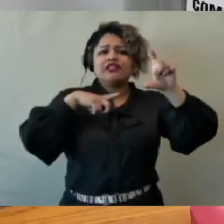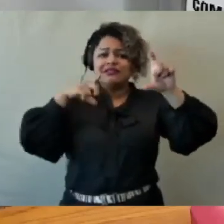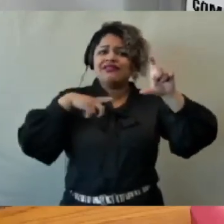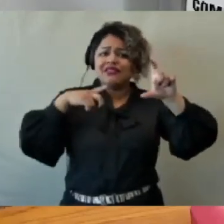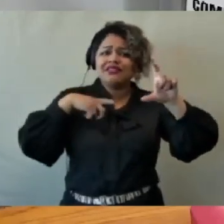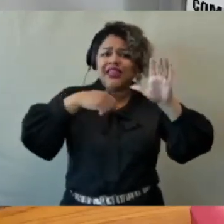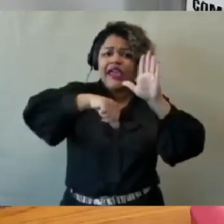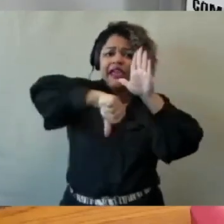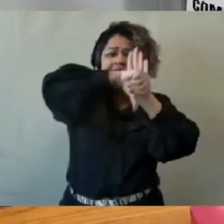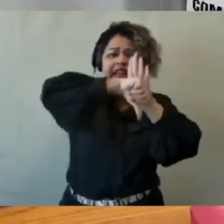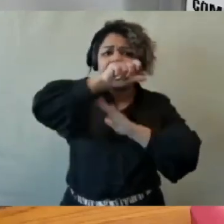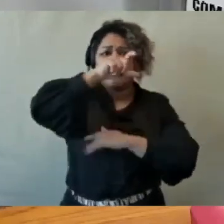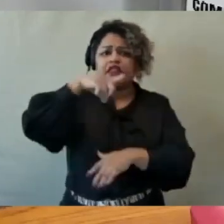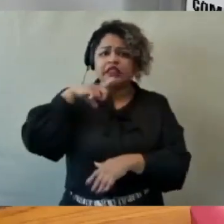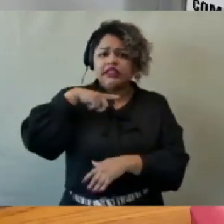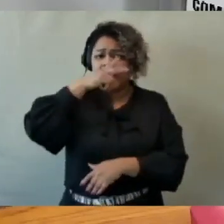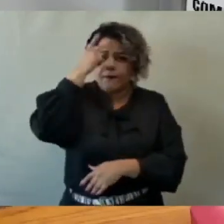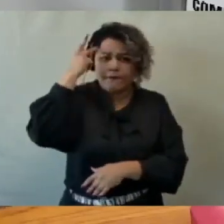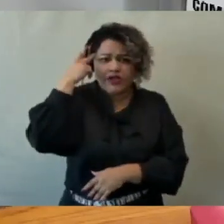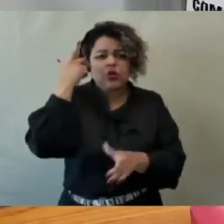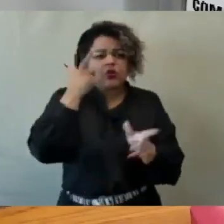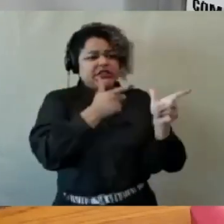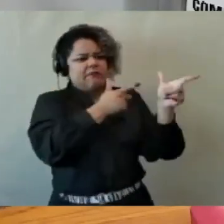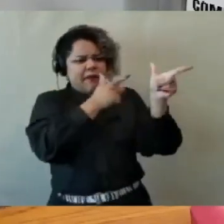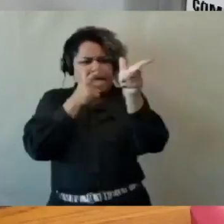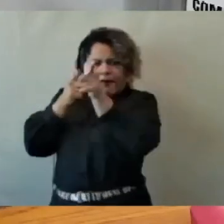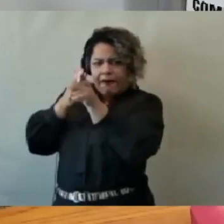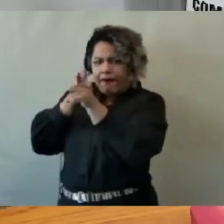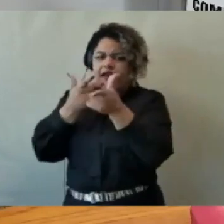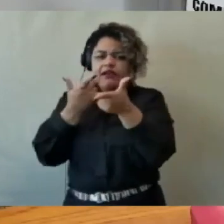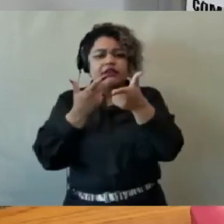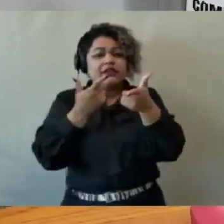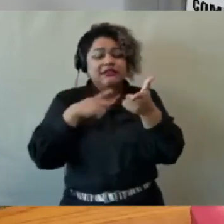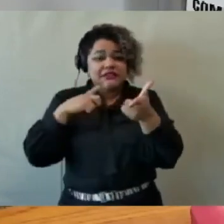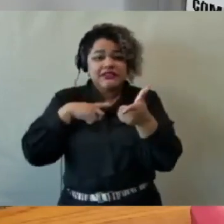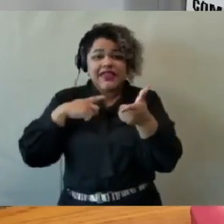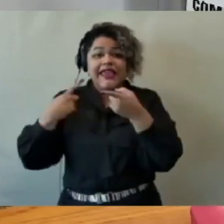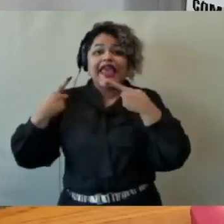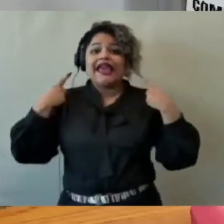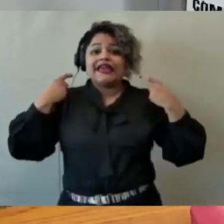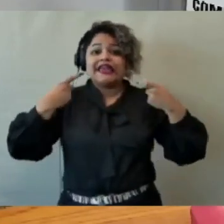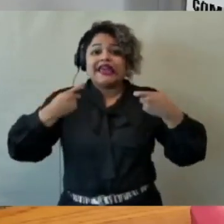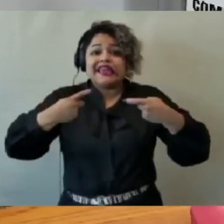pessoas trocando tiro e guerra de gangue.